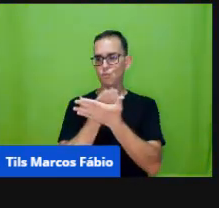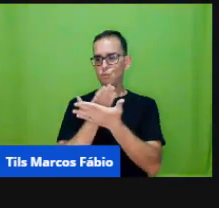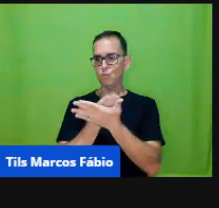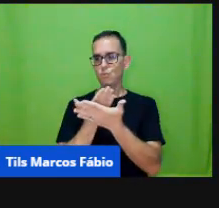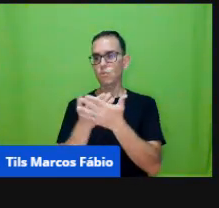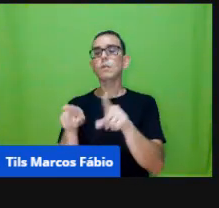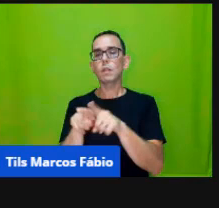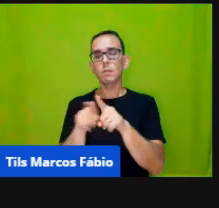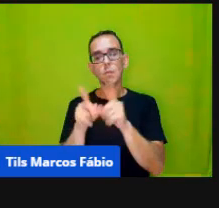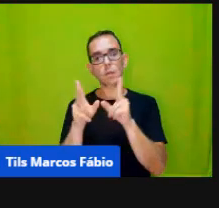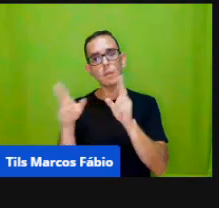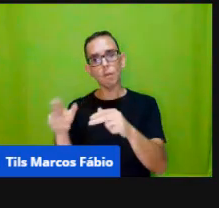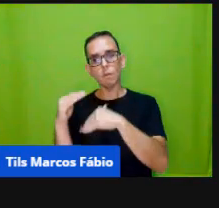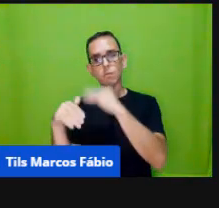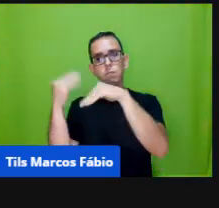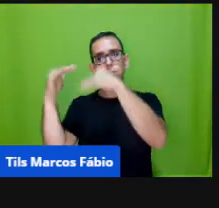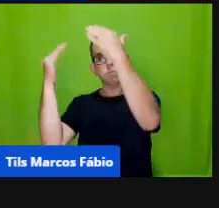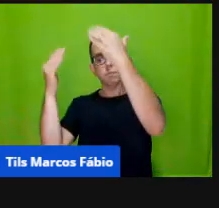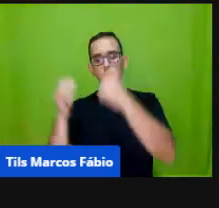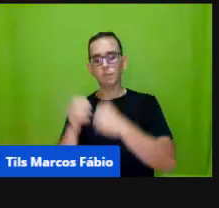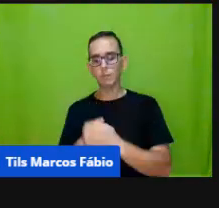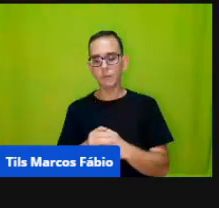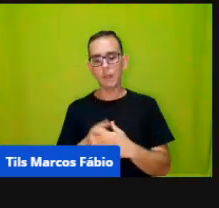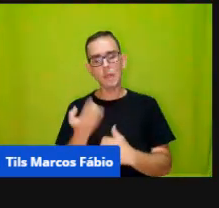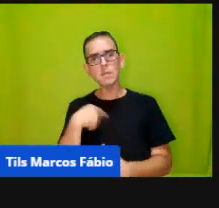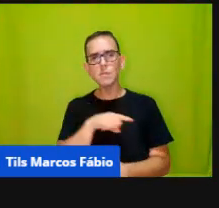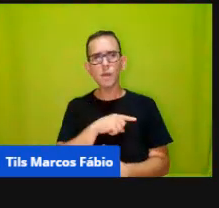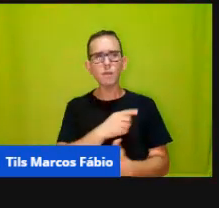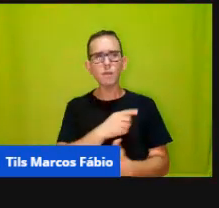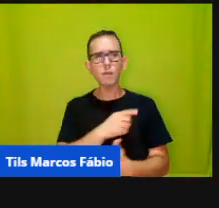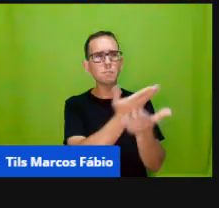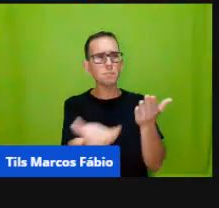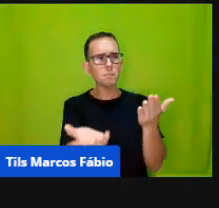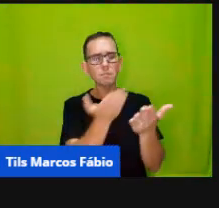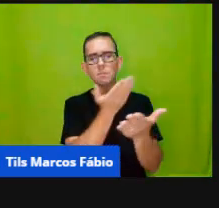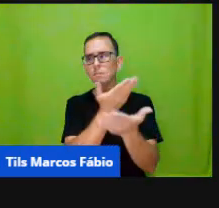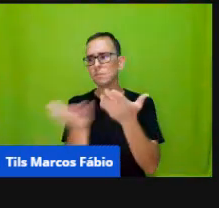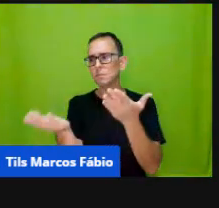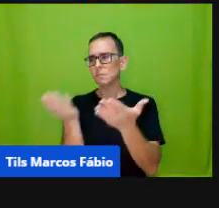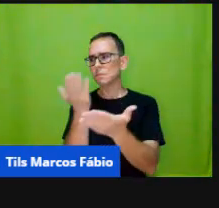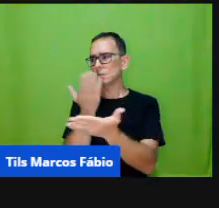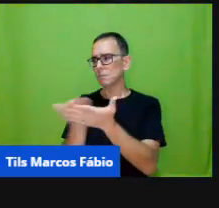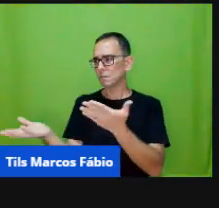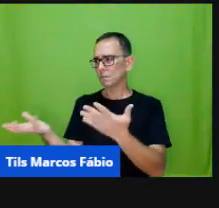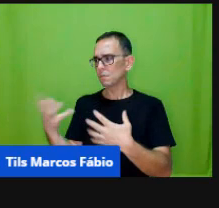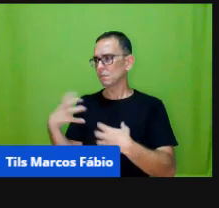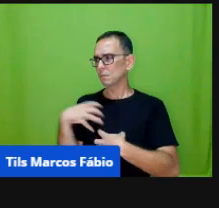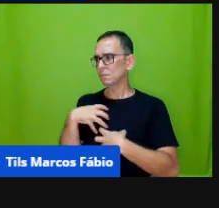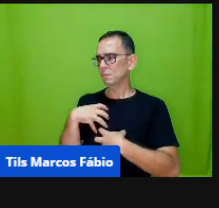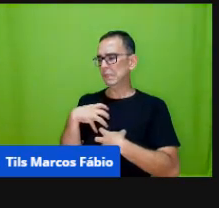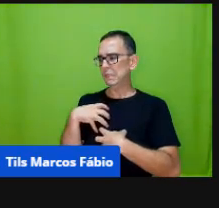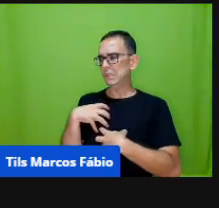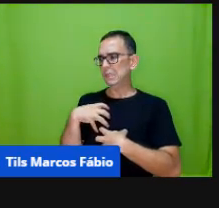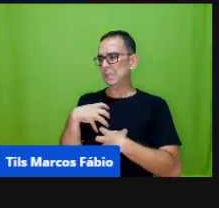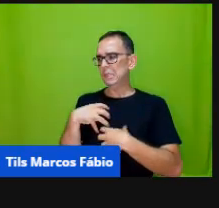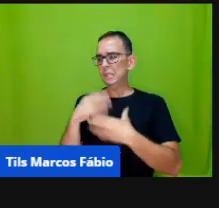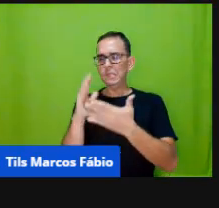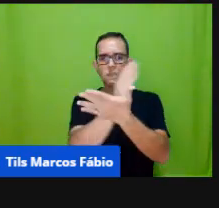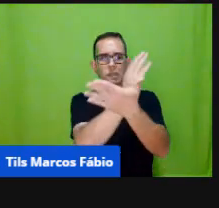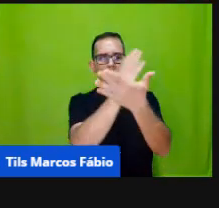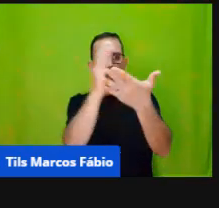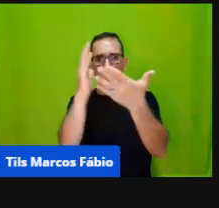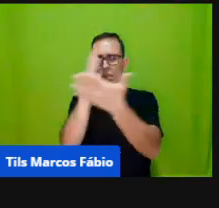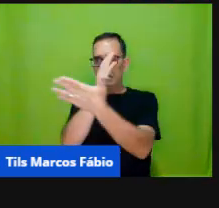também evoluíram, né? E aí a gente acabou perdendo algumas raízes nesse sentido e